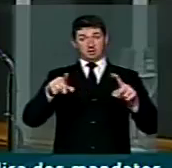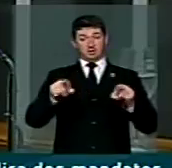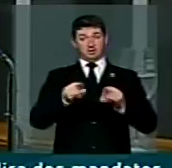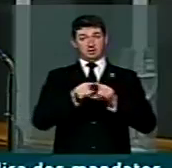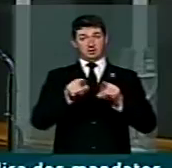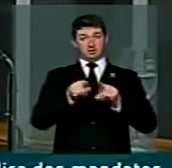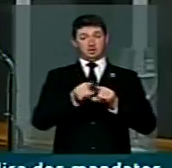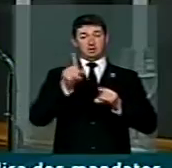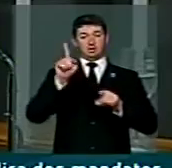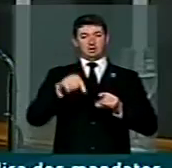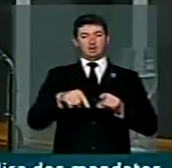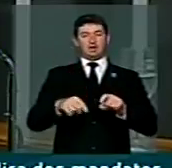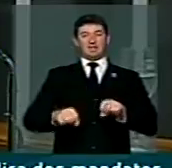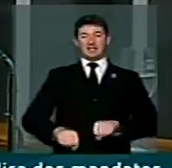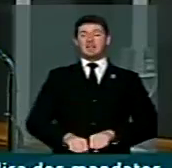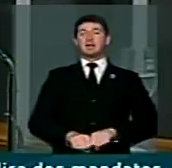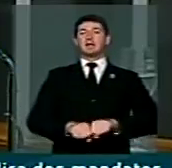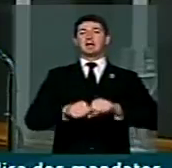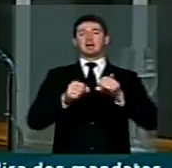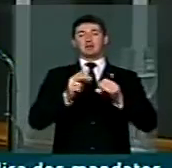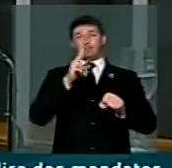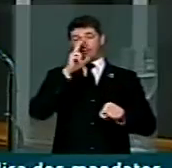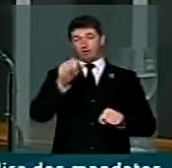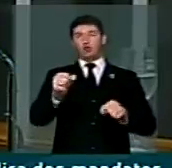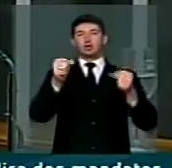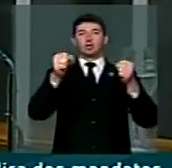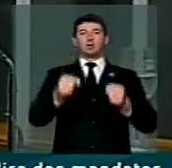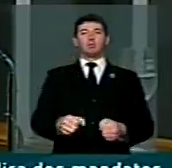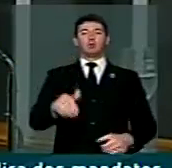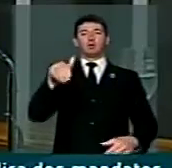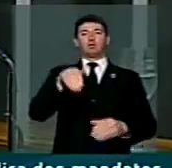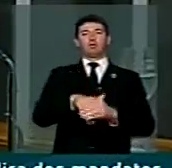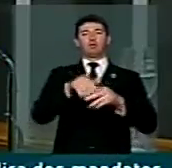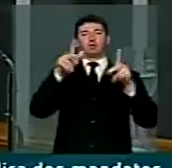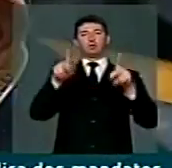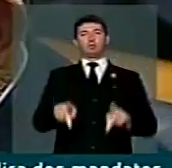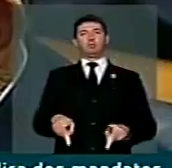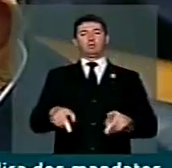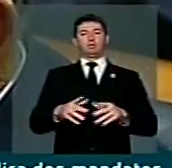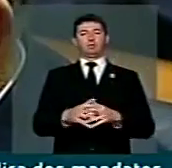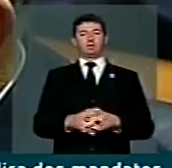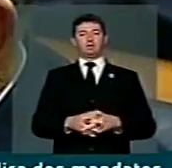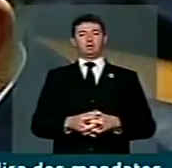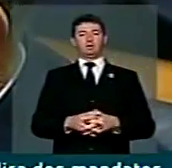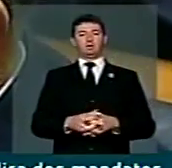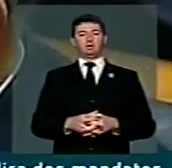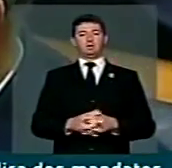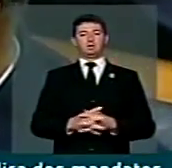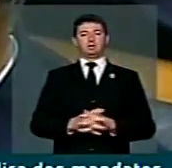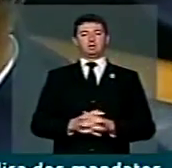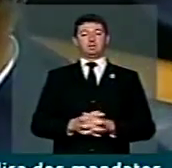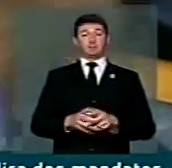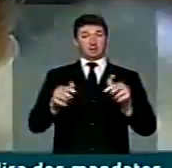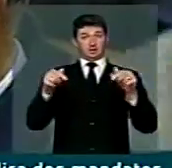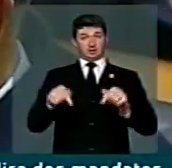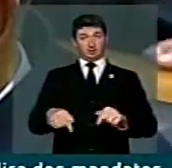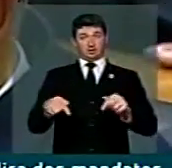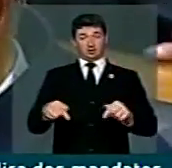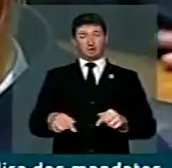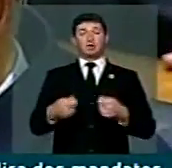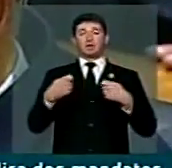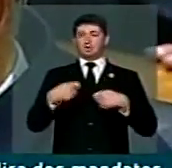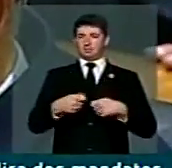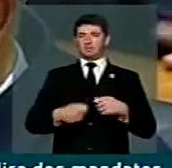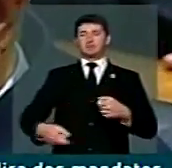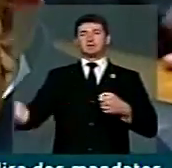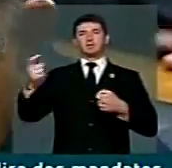também uma violação à soberania do voto popular, que aqui precisa ser